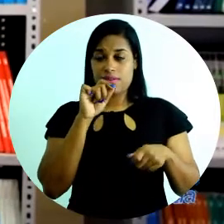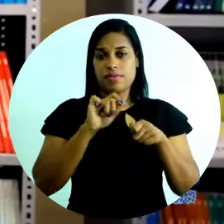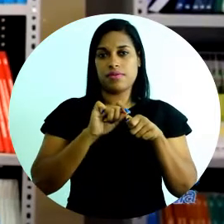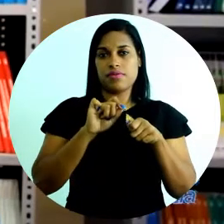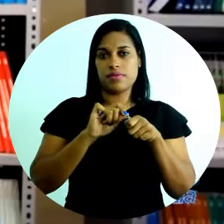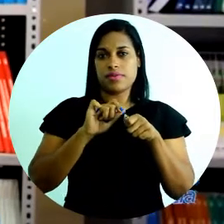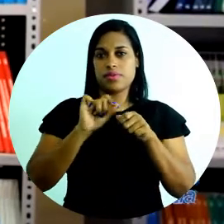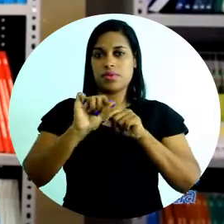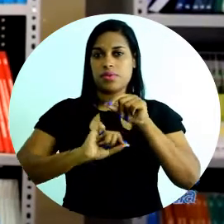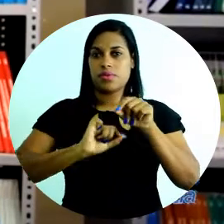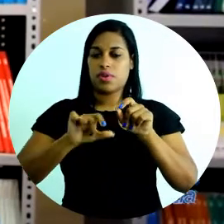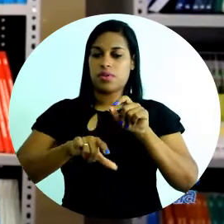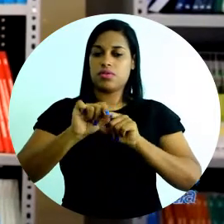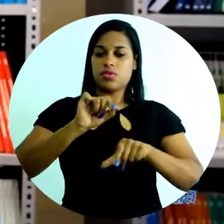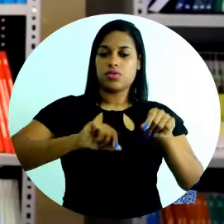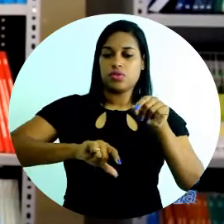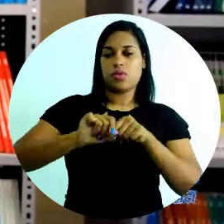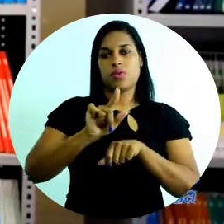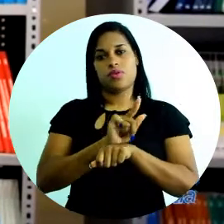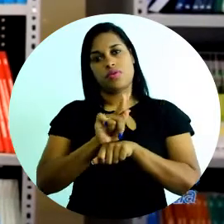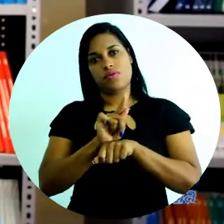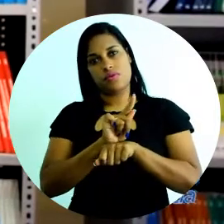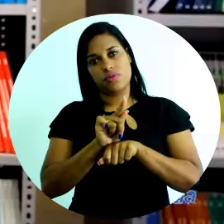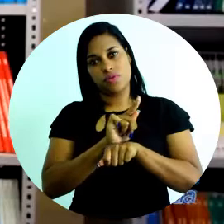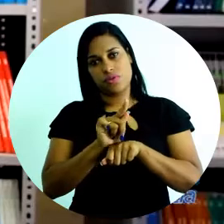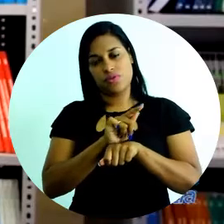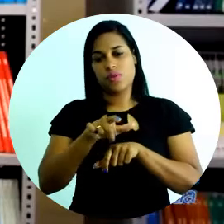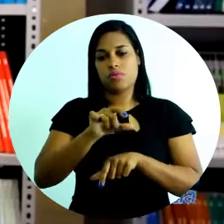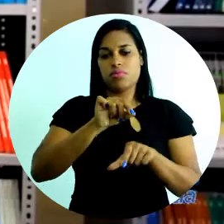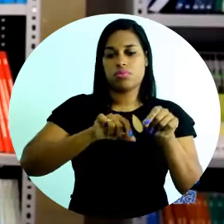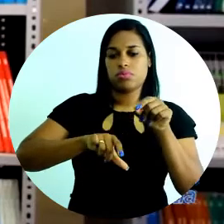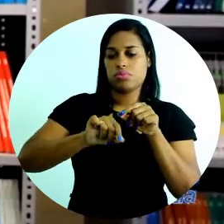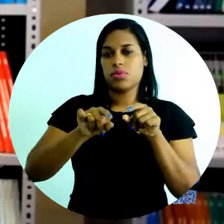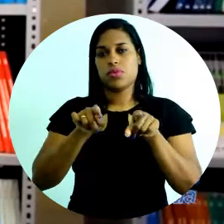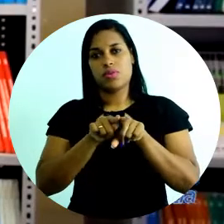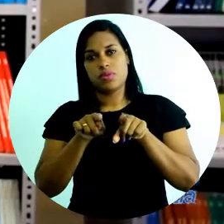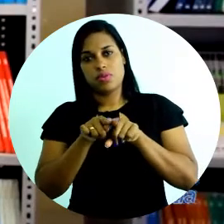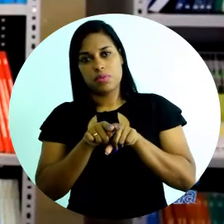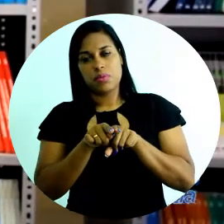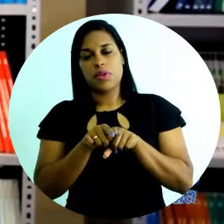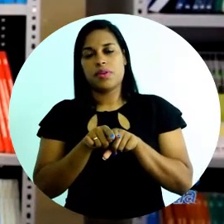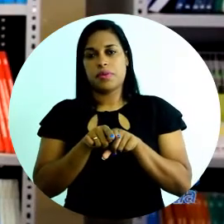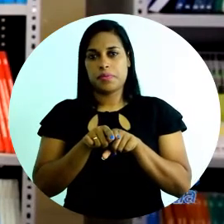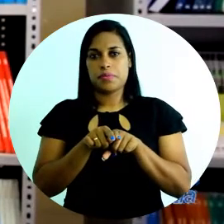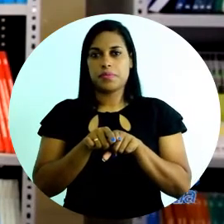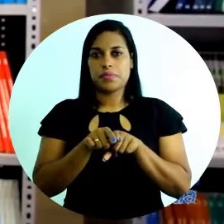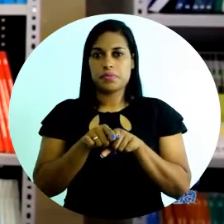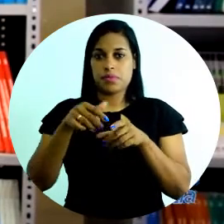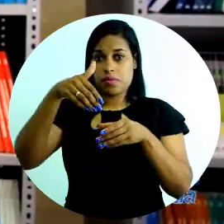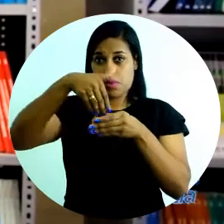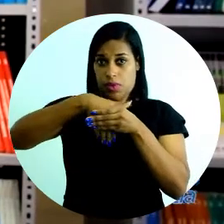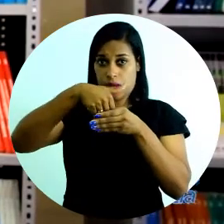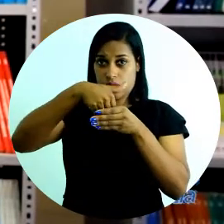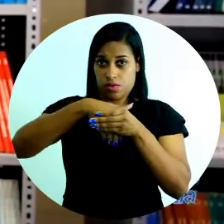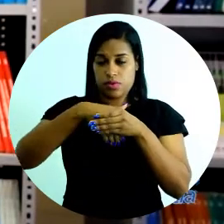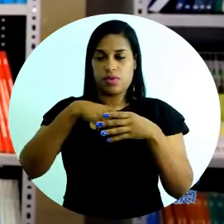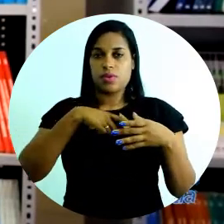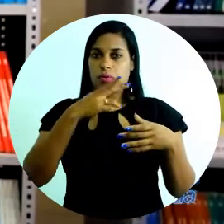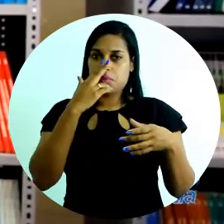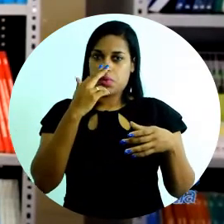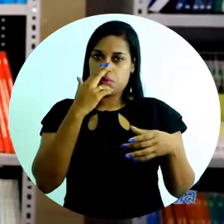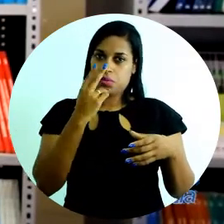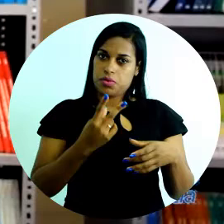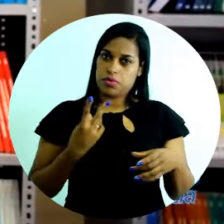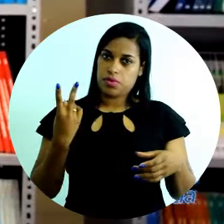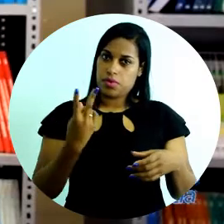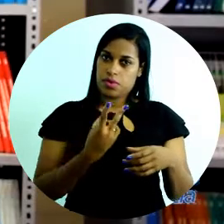sim, fazer a escolha do gestor através de eleições diretas, através de eleições em que os votos têm o